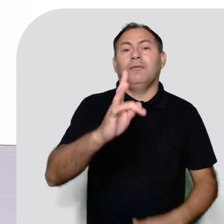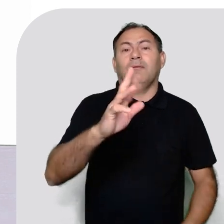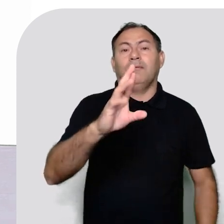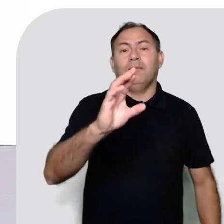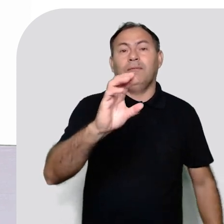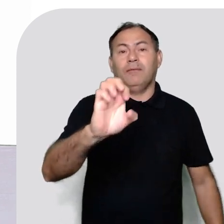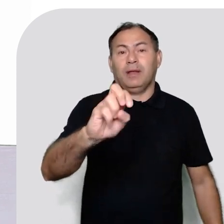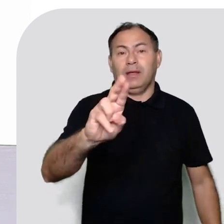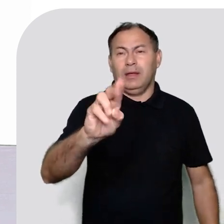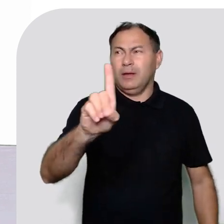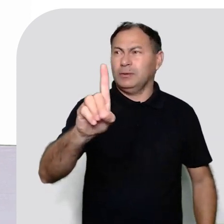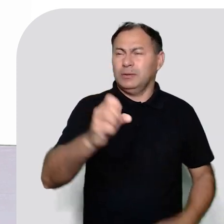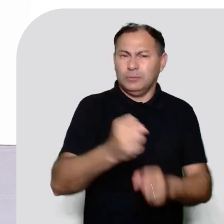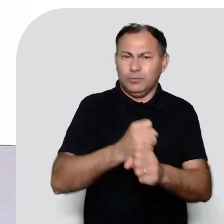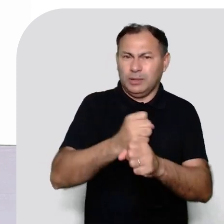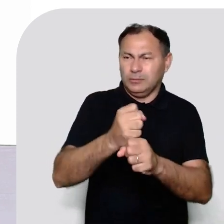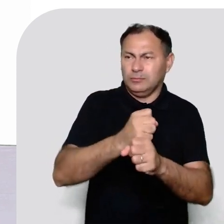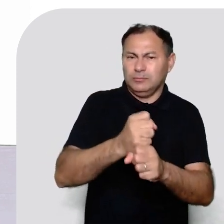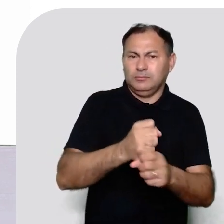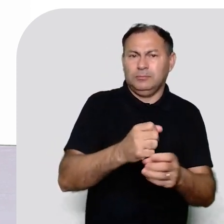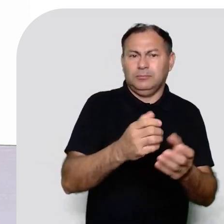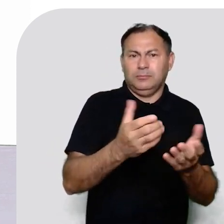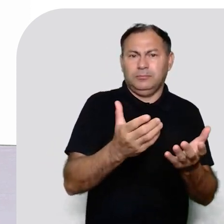que ali entre os anos de